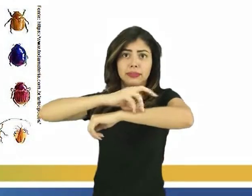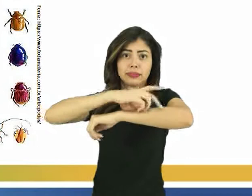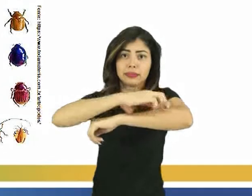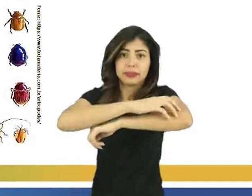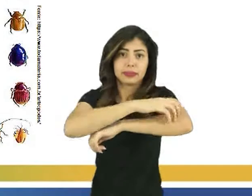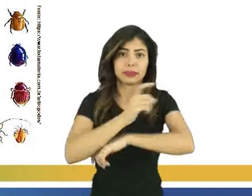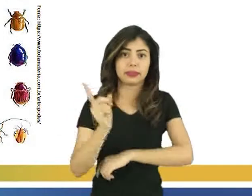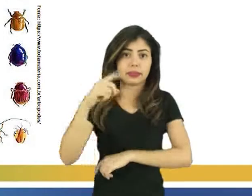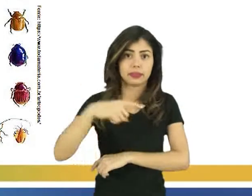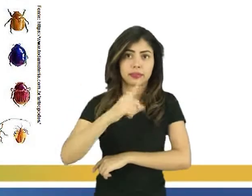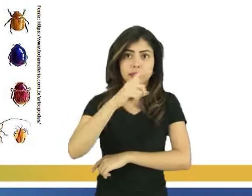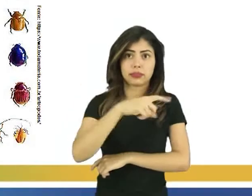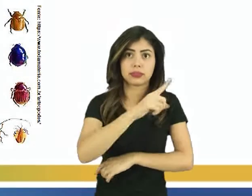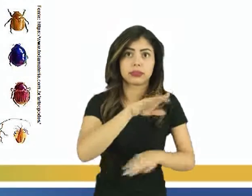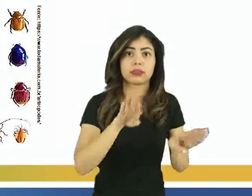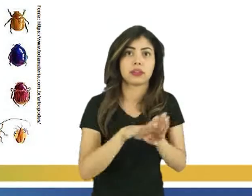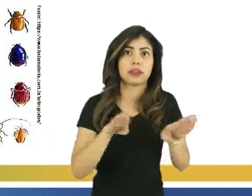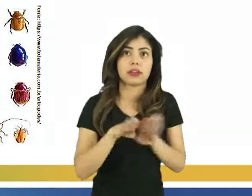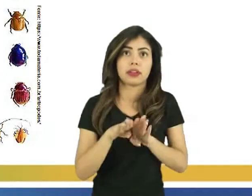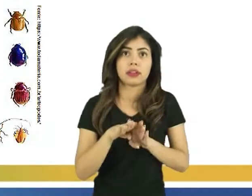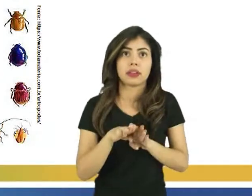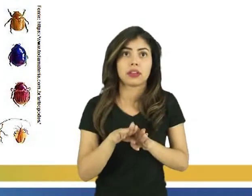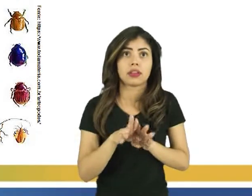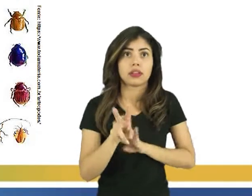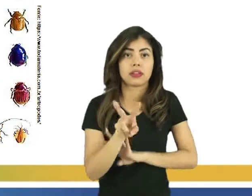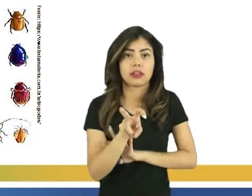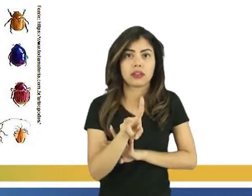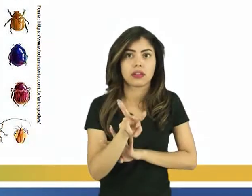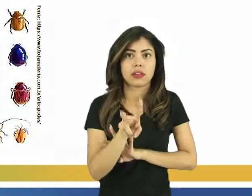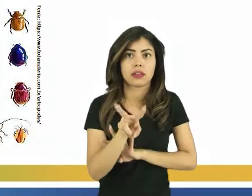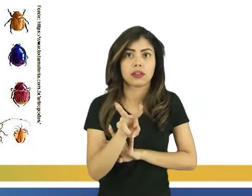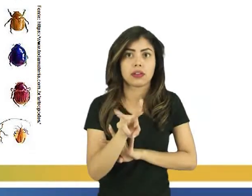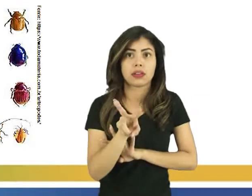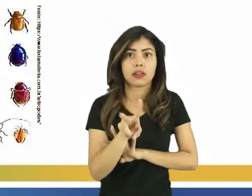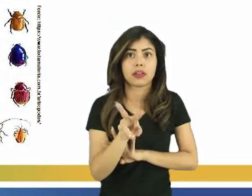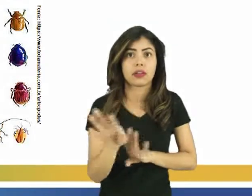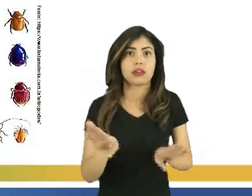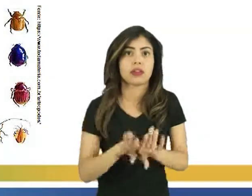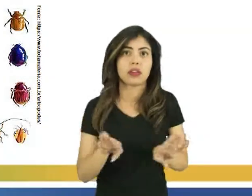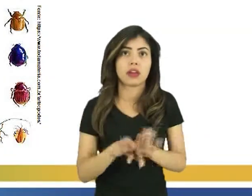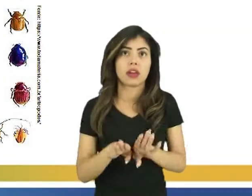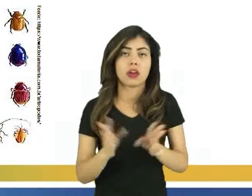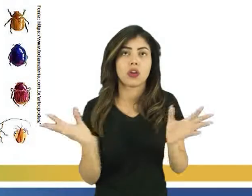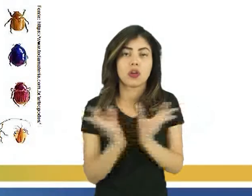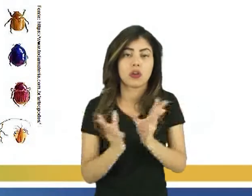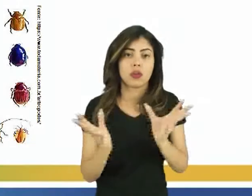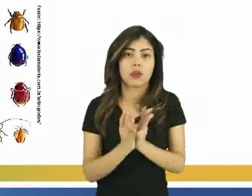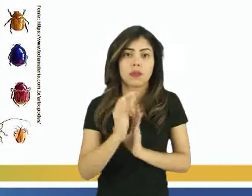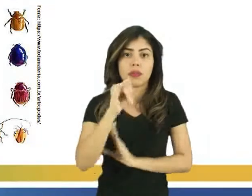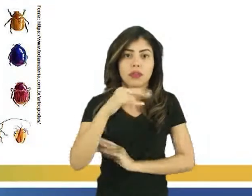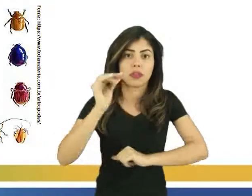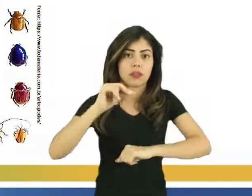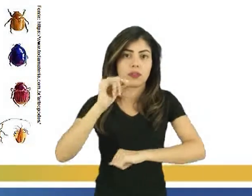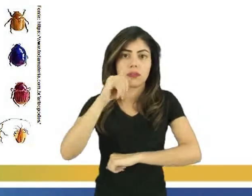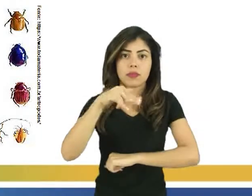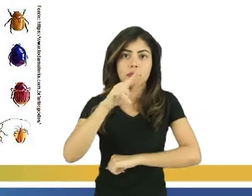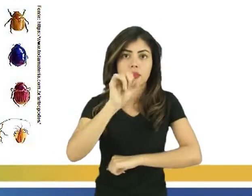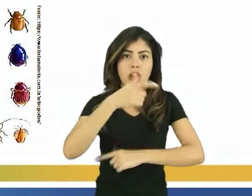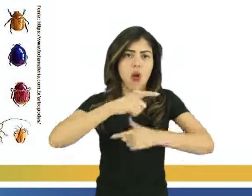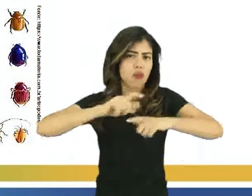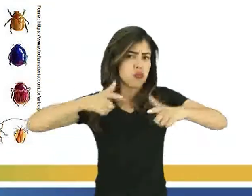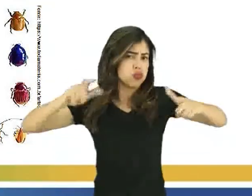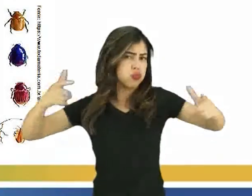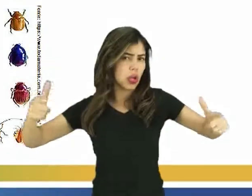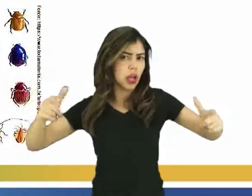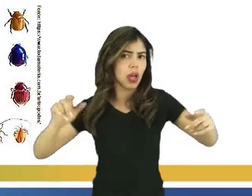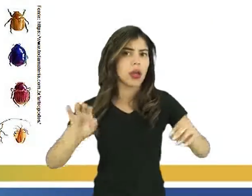camarão, centopeia e até mesmo piolho de cobra. E o grupo dos insetos, como eu já disse para vocês, tem a maior diversidade